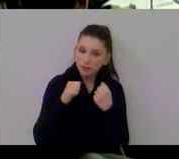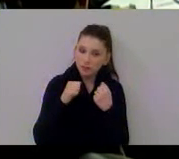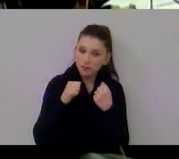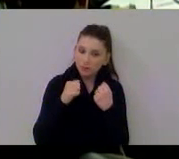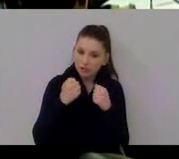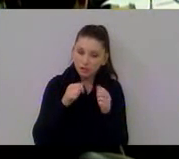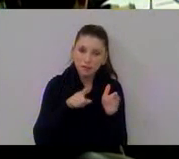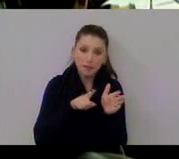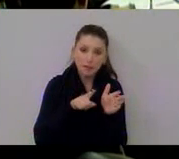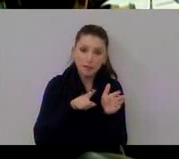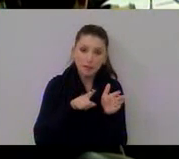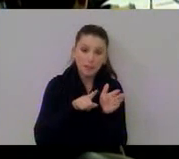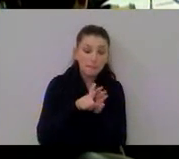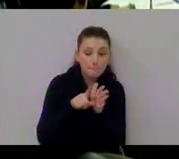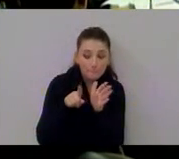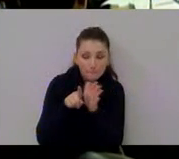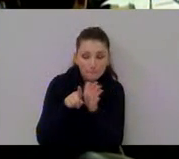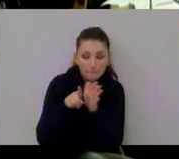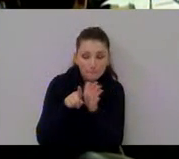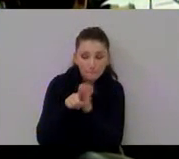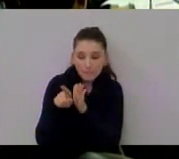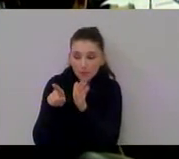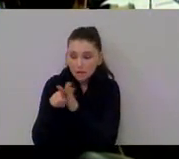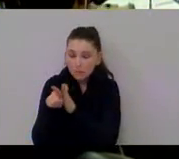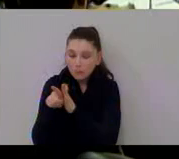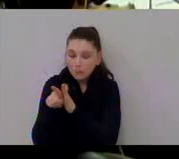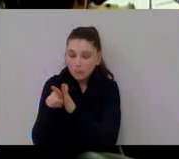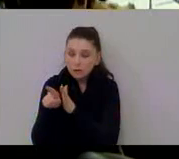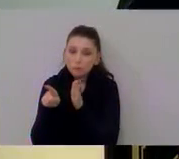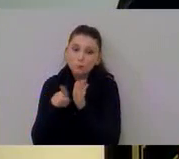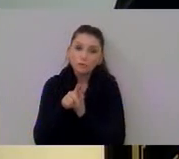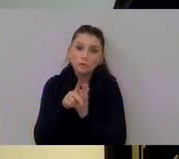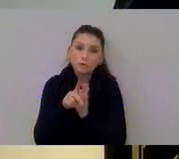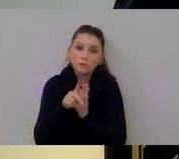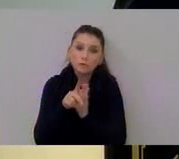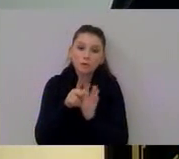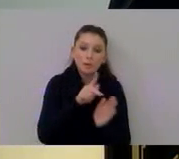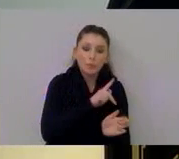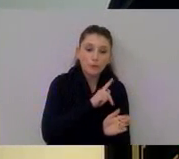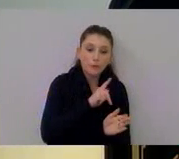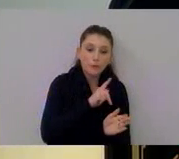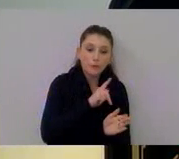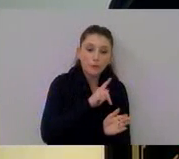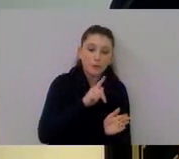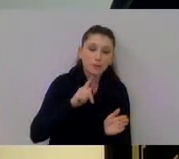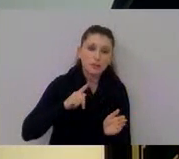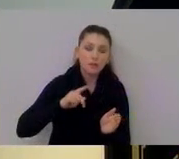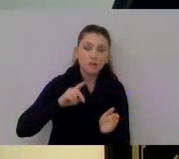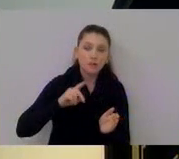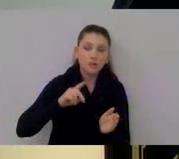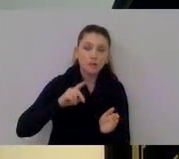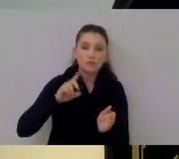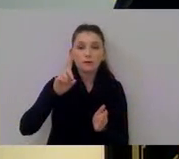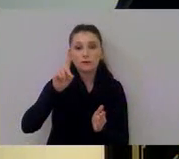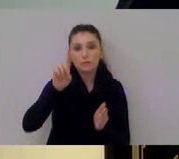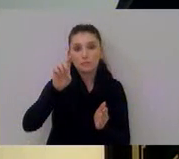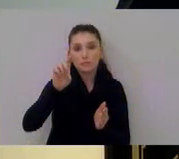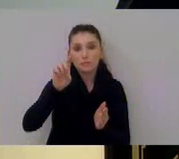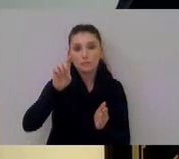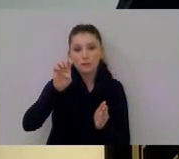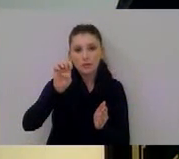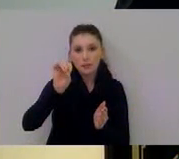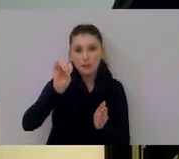acontecendo. A questão da apropriação, o projeto para ser alterado